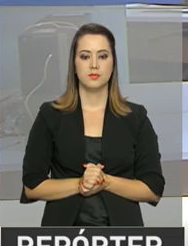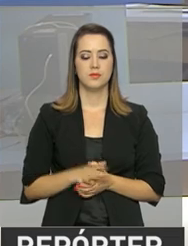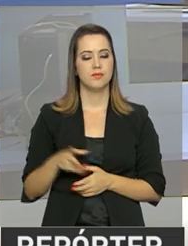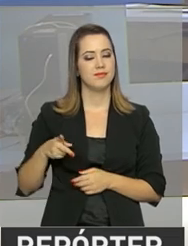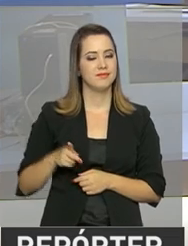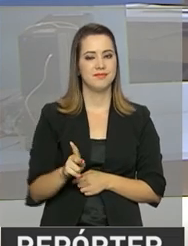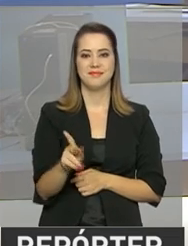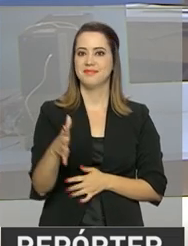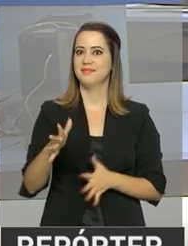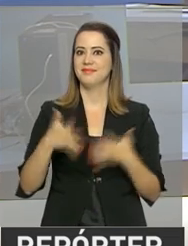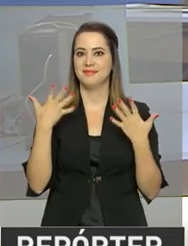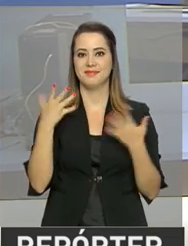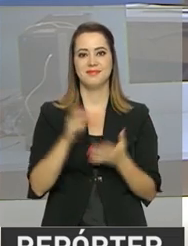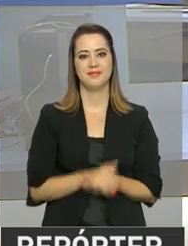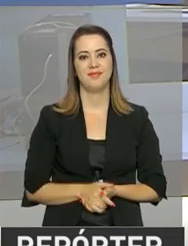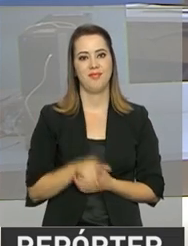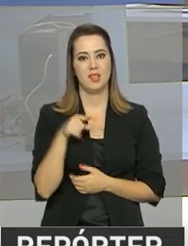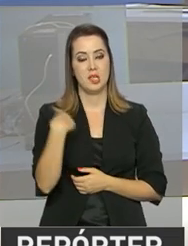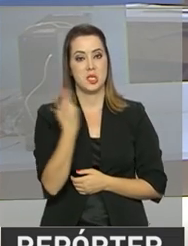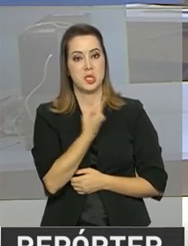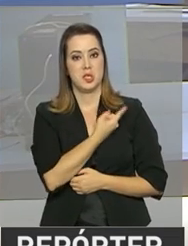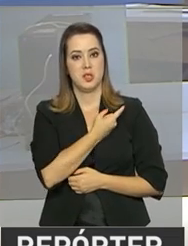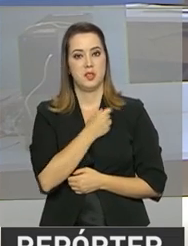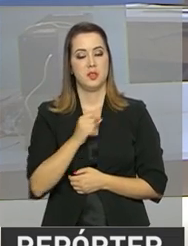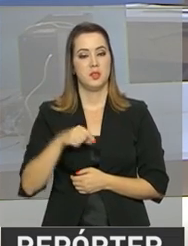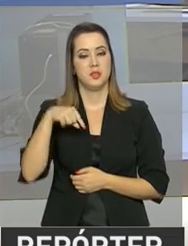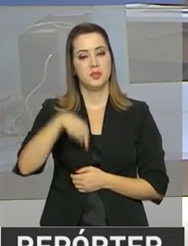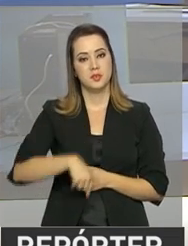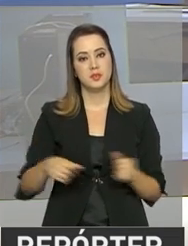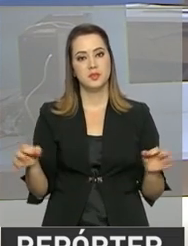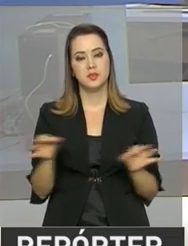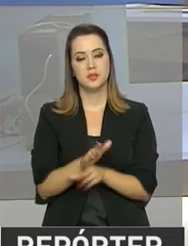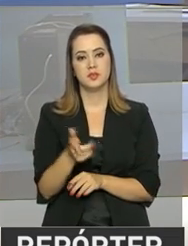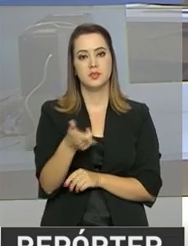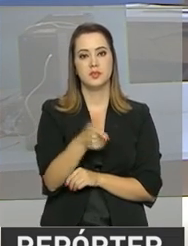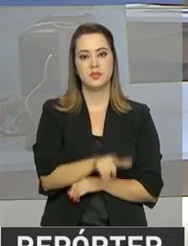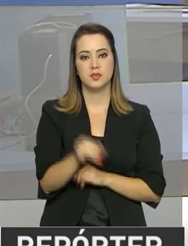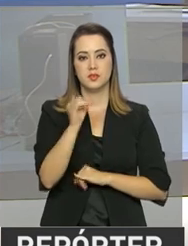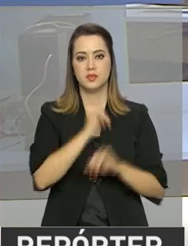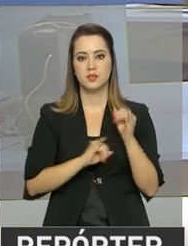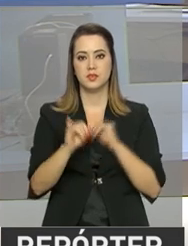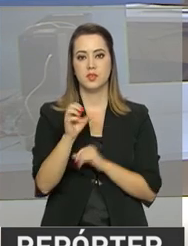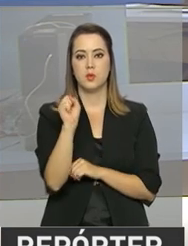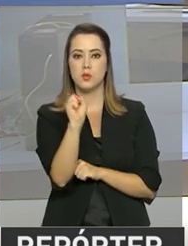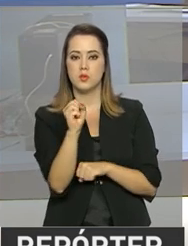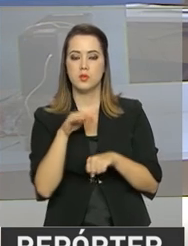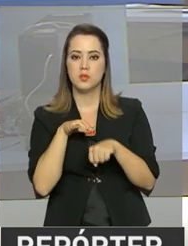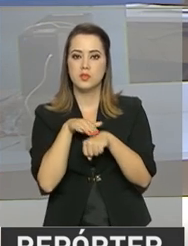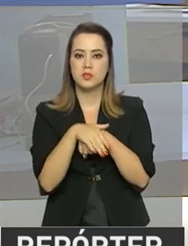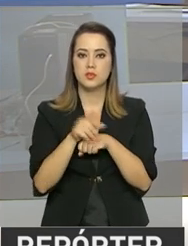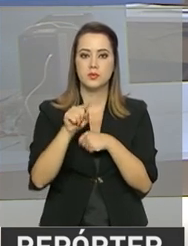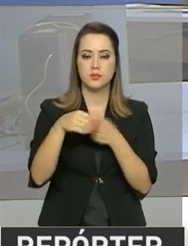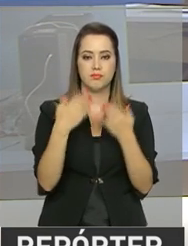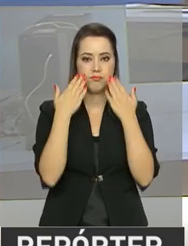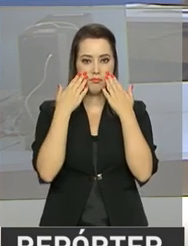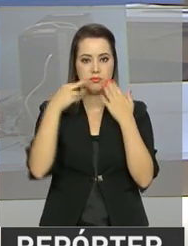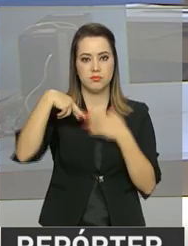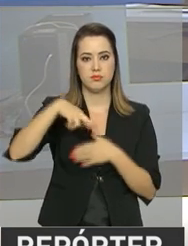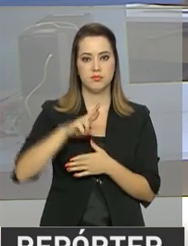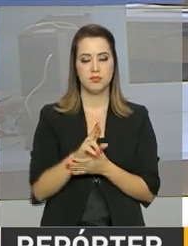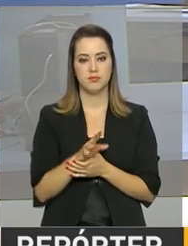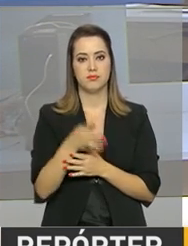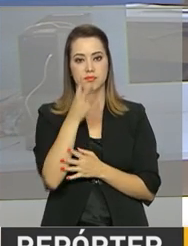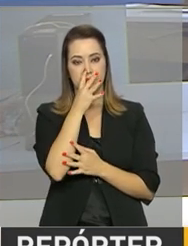Sempre emocionante. E nós ficamos por aqui. Podemos voltar a qualquer momento com outras informações ou às 8 da noite na próxima edição do Repórter